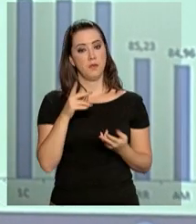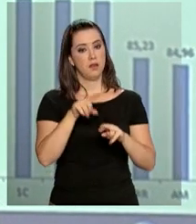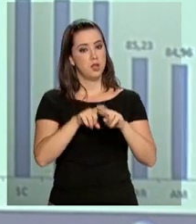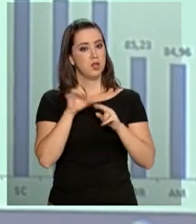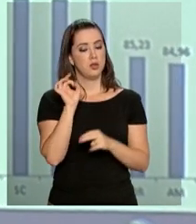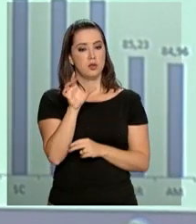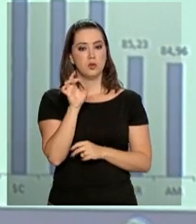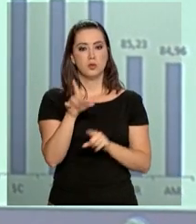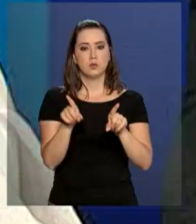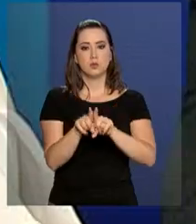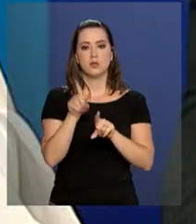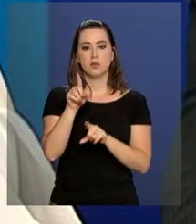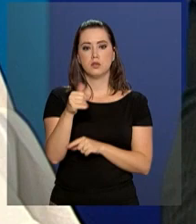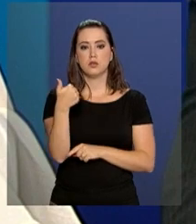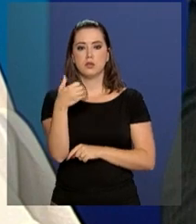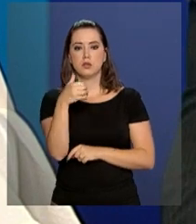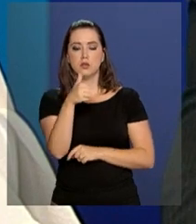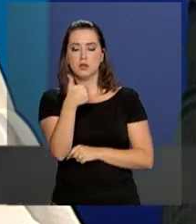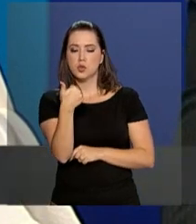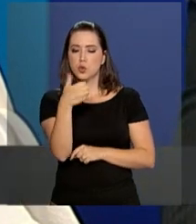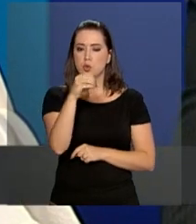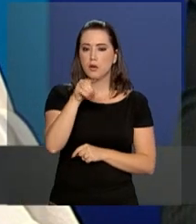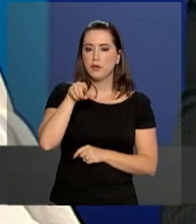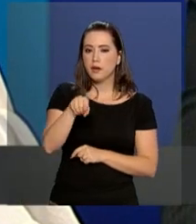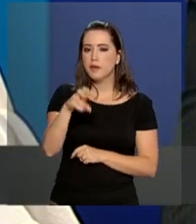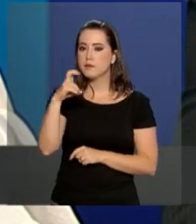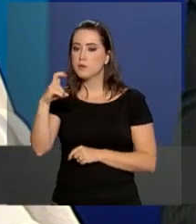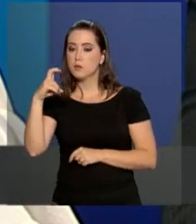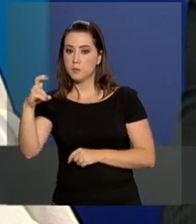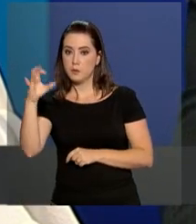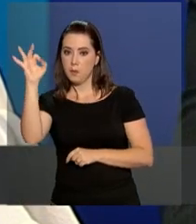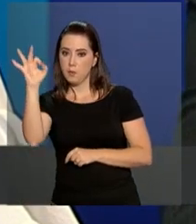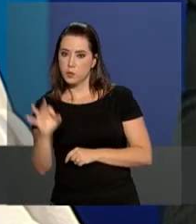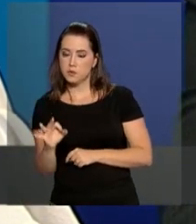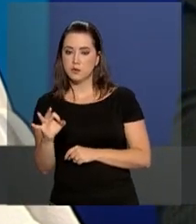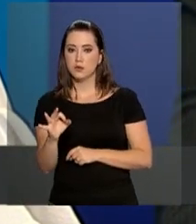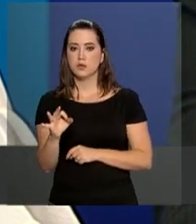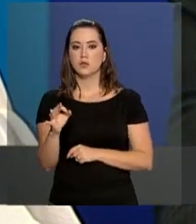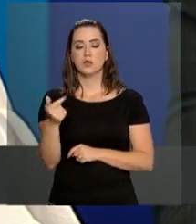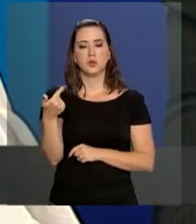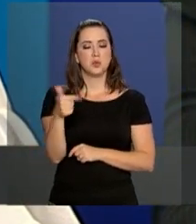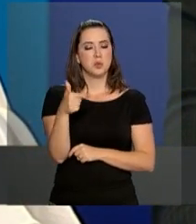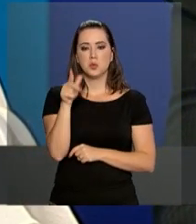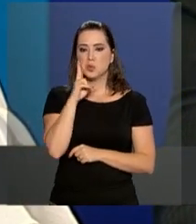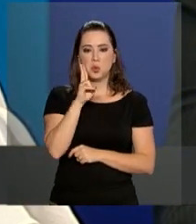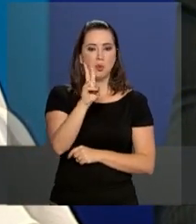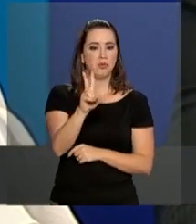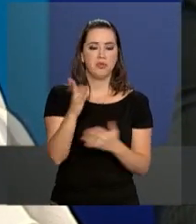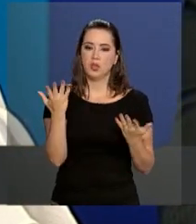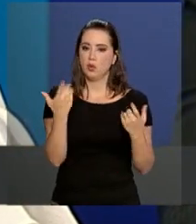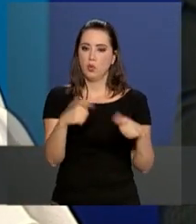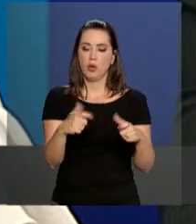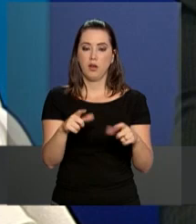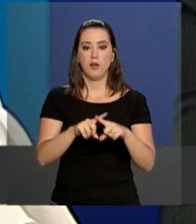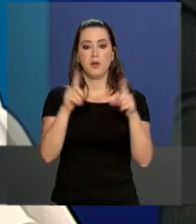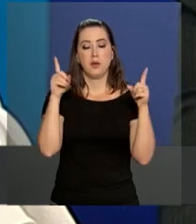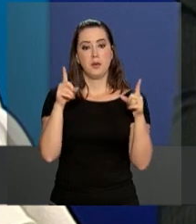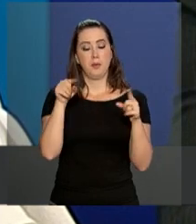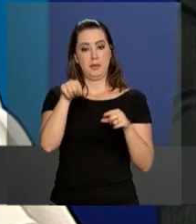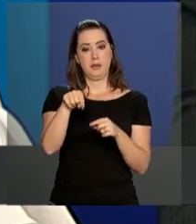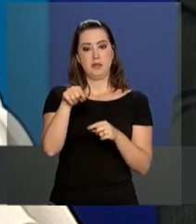apenas é 10,55 por cento que não não consultaram sendo que a